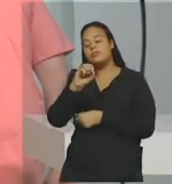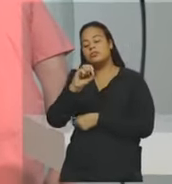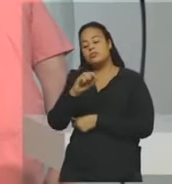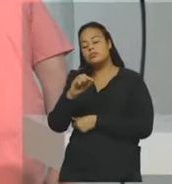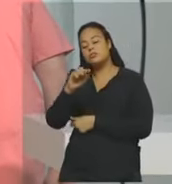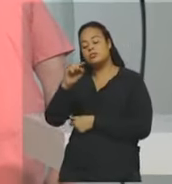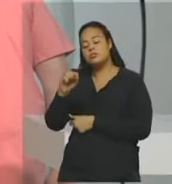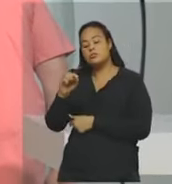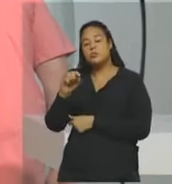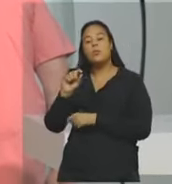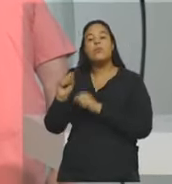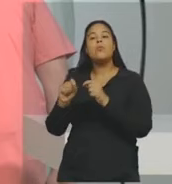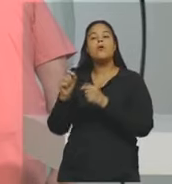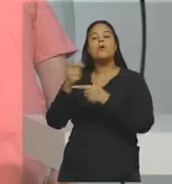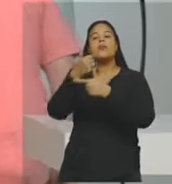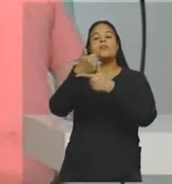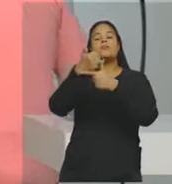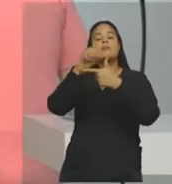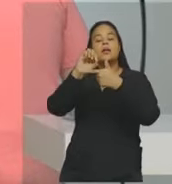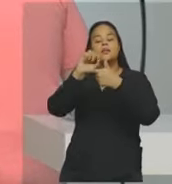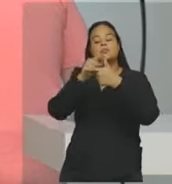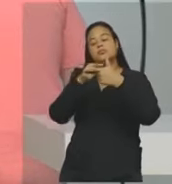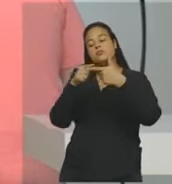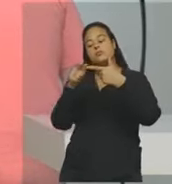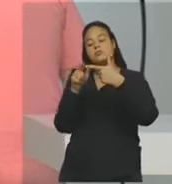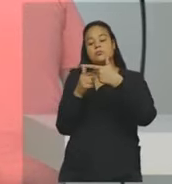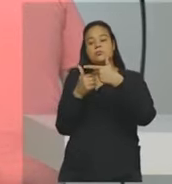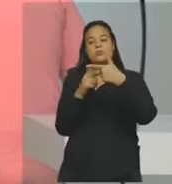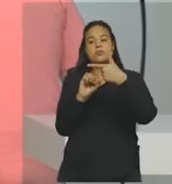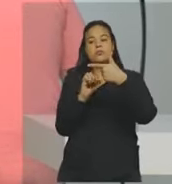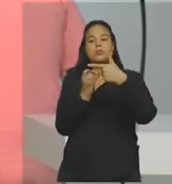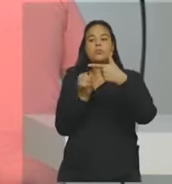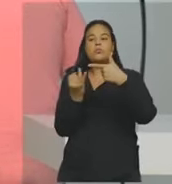10 dividido por 20. Aqui vai dar